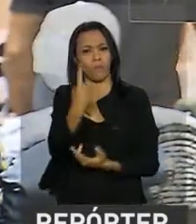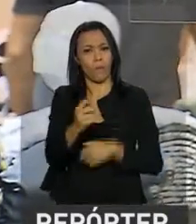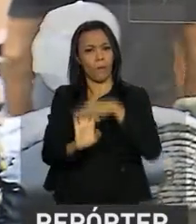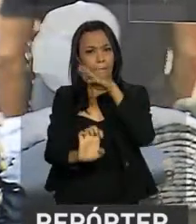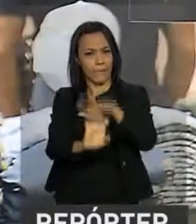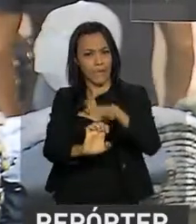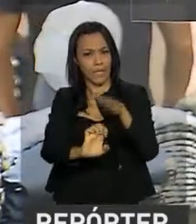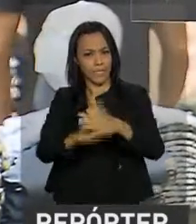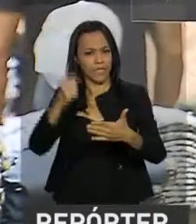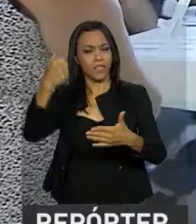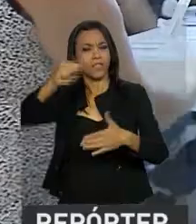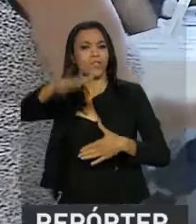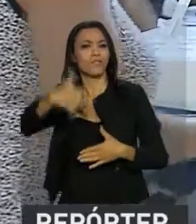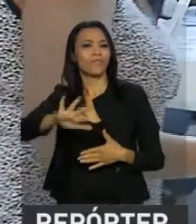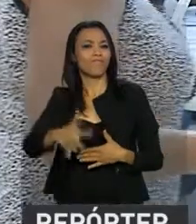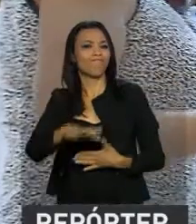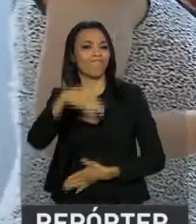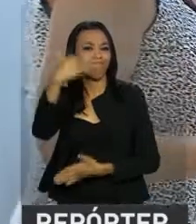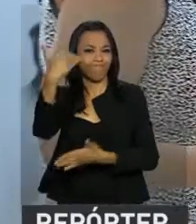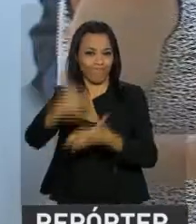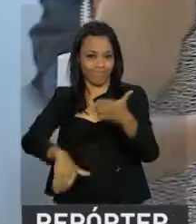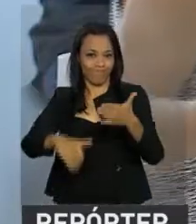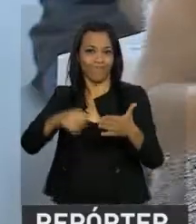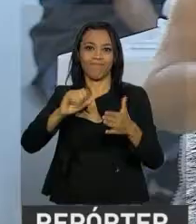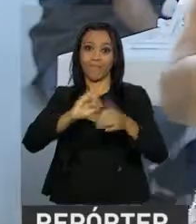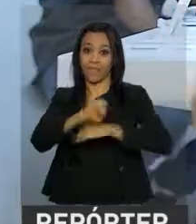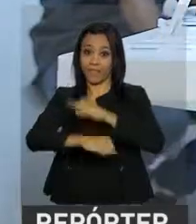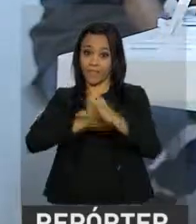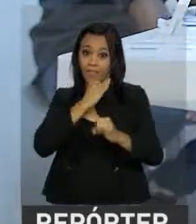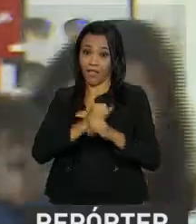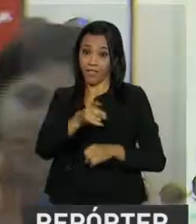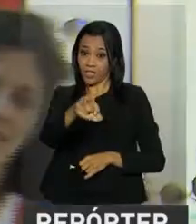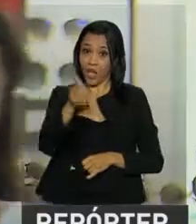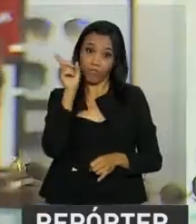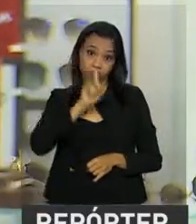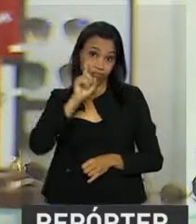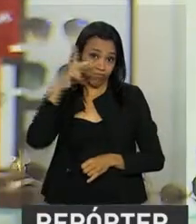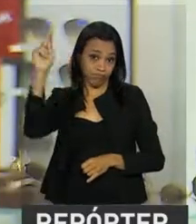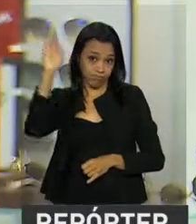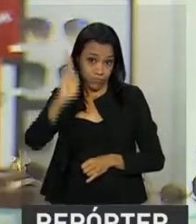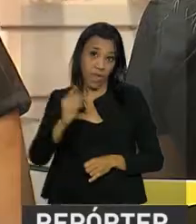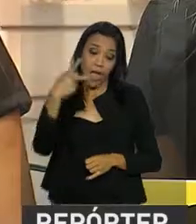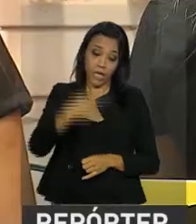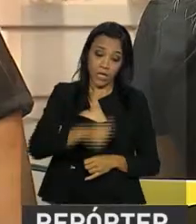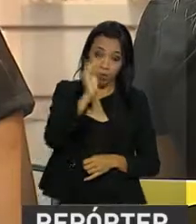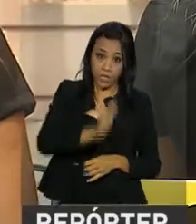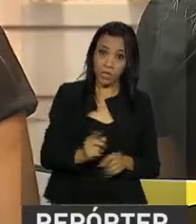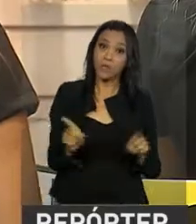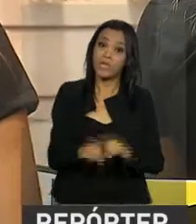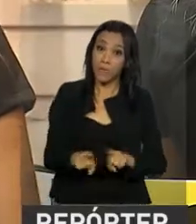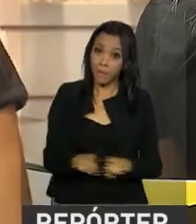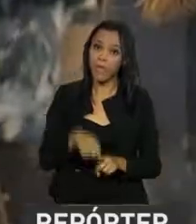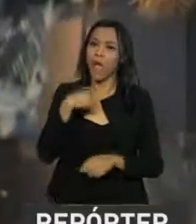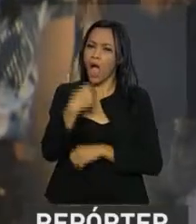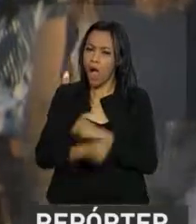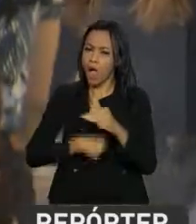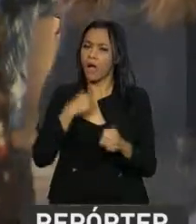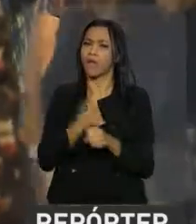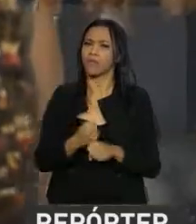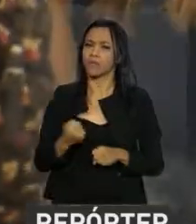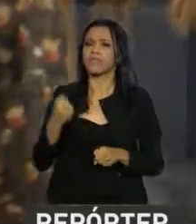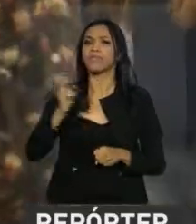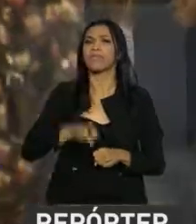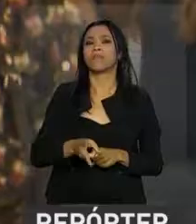em descontos na internet. Da mesma forma que a norte-americana, a Black Friday brasileira também ocorre todo ano na